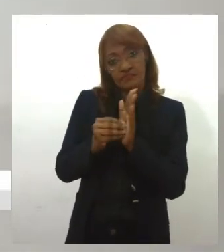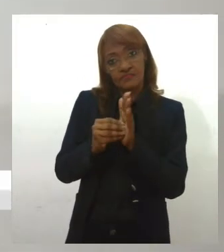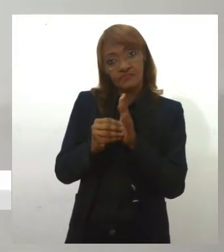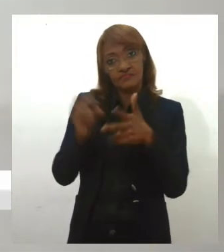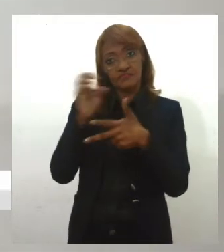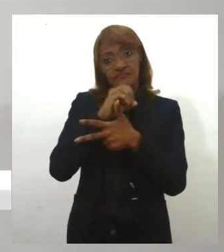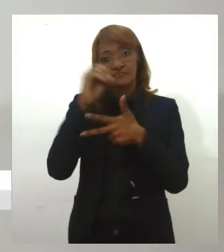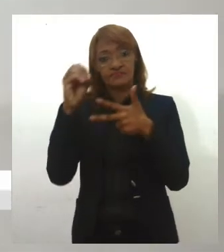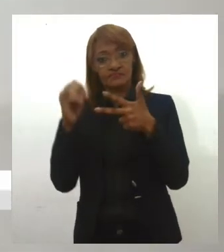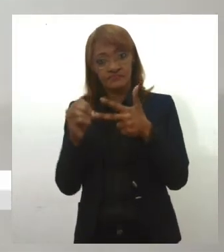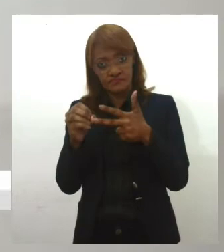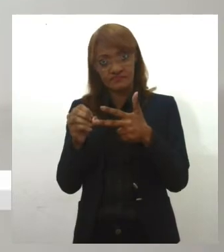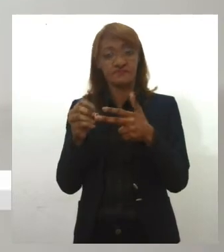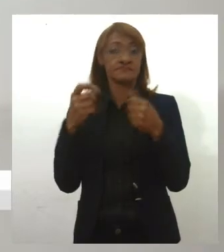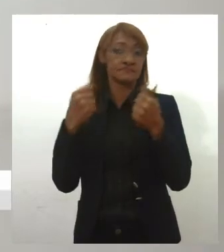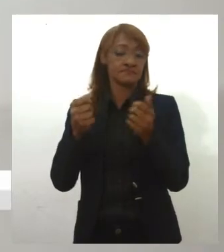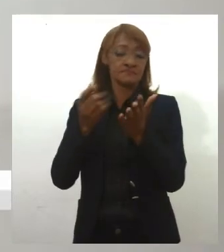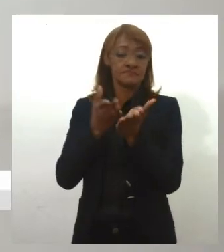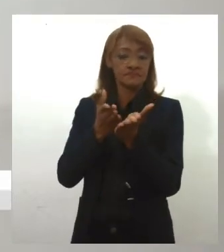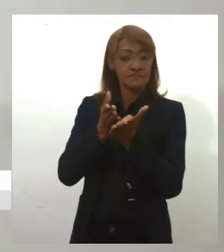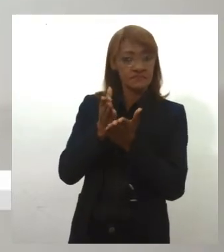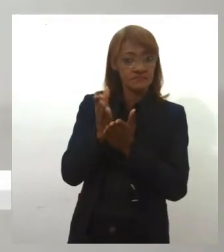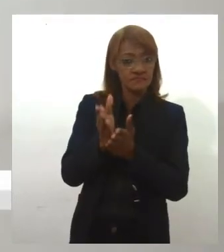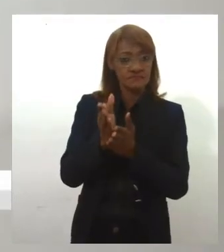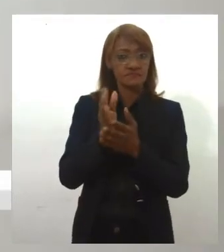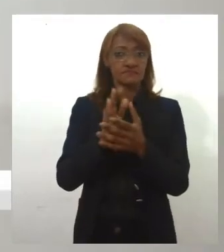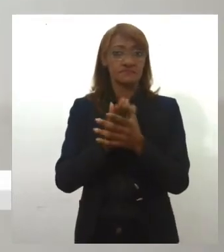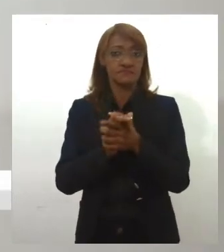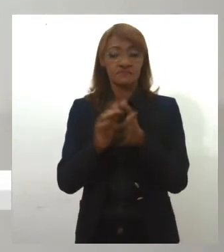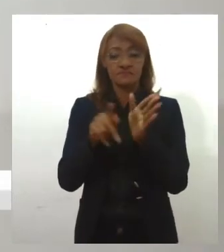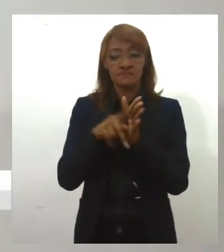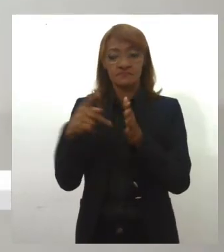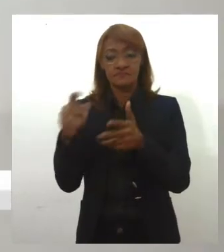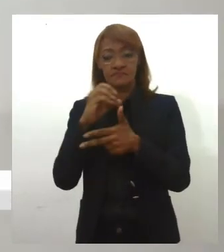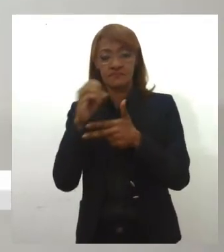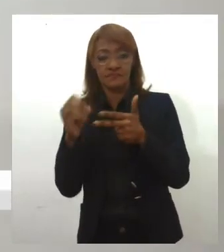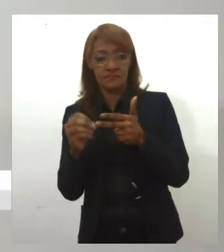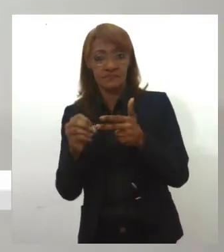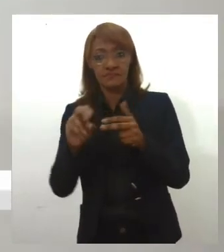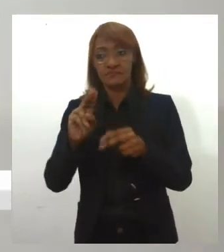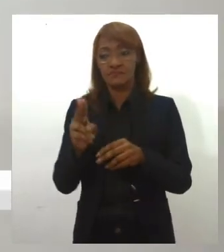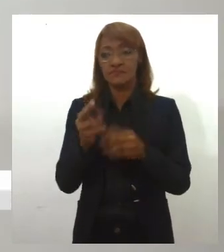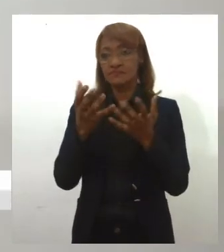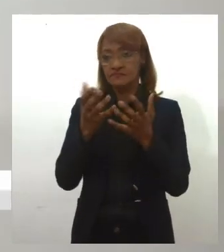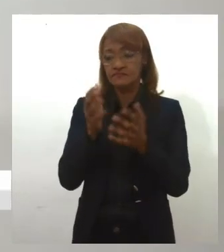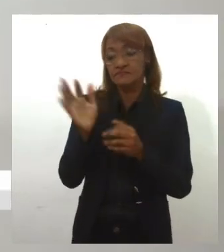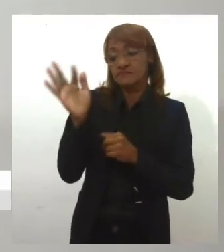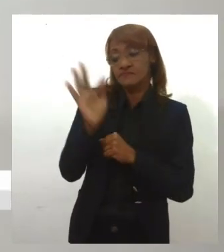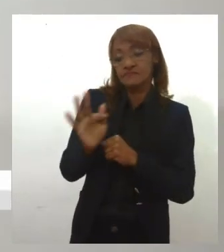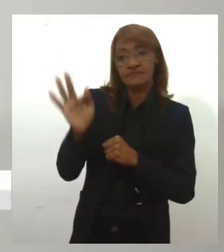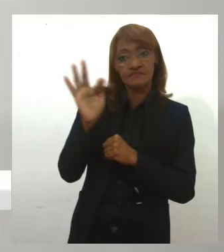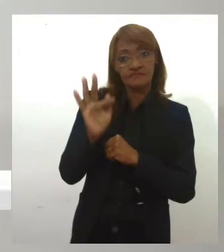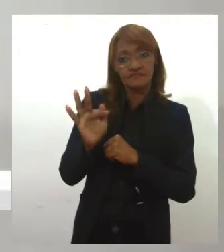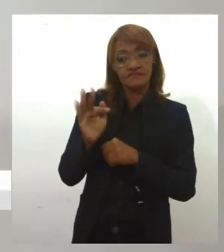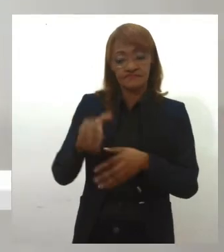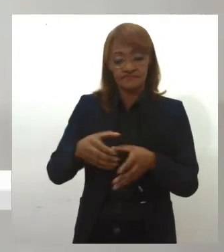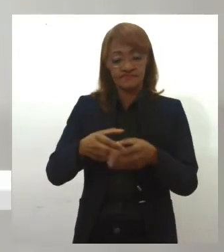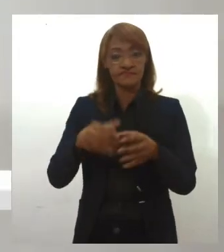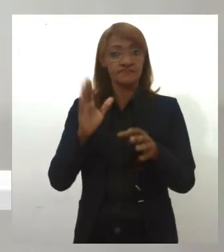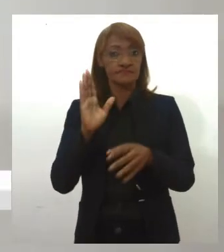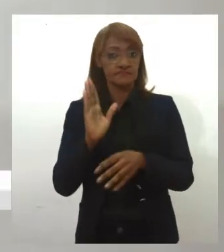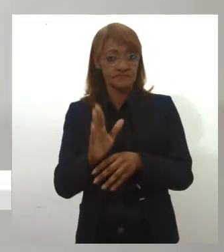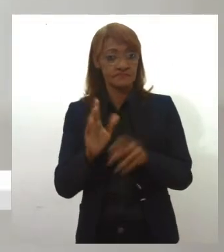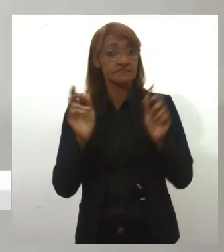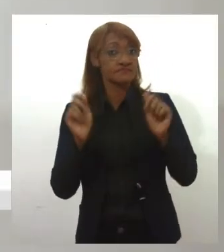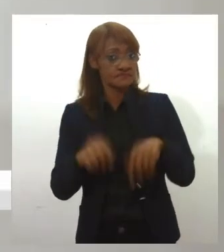que ser aprovado, tirar a nota exigida pelo Enem, se você quiser fazer uma faculdade para algum curso que seja regulamentado.